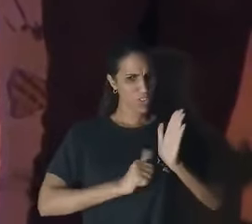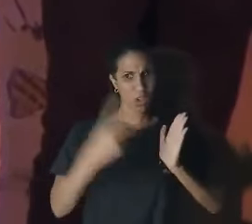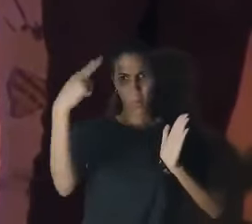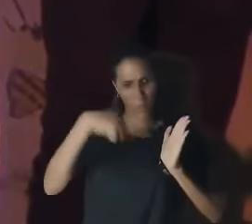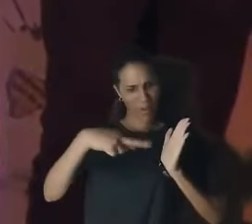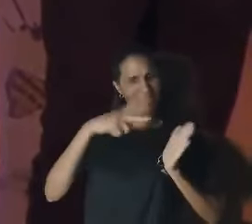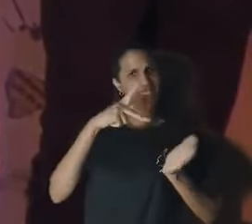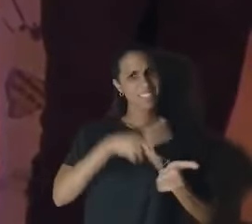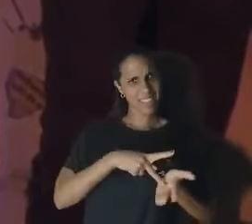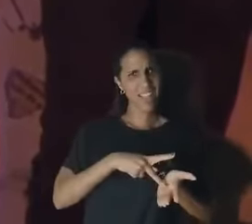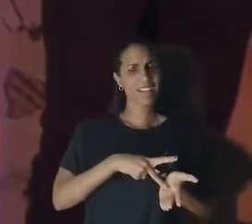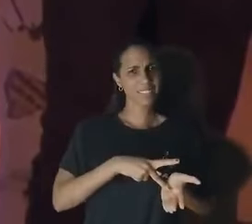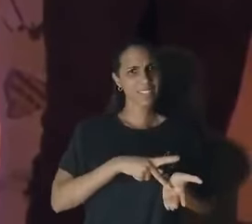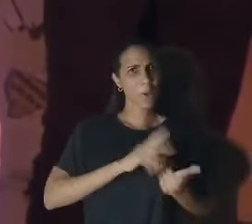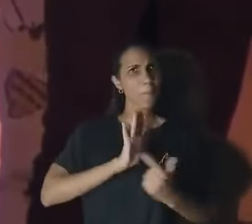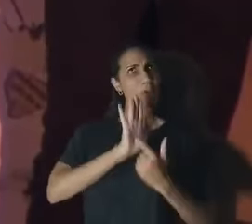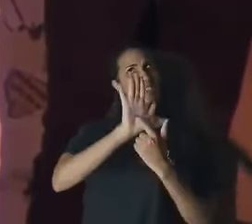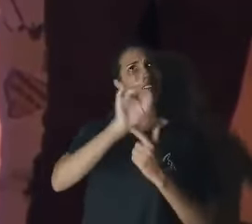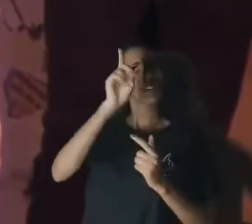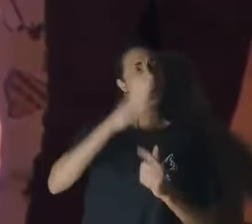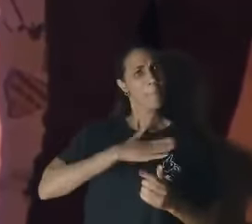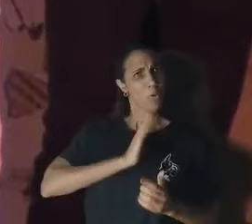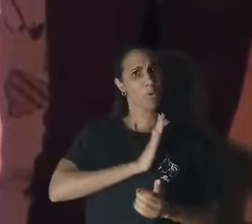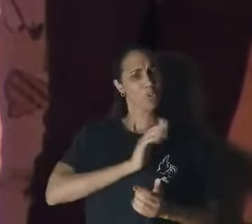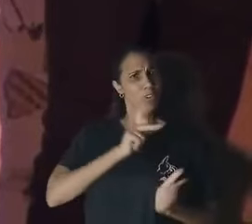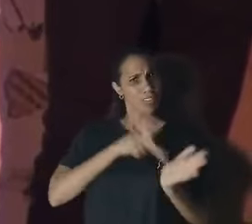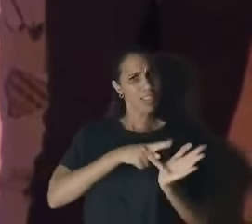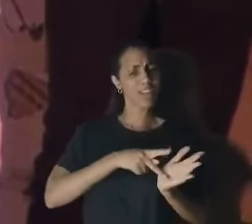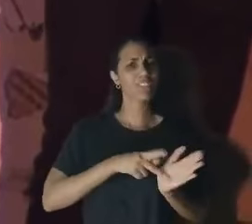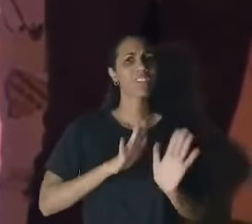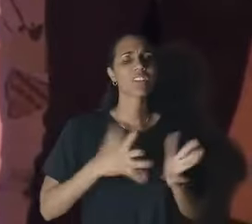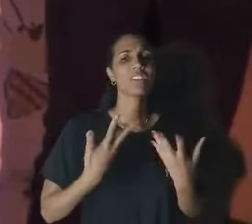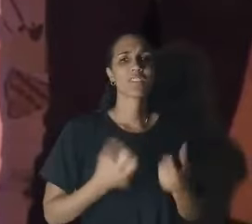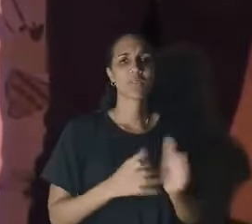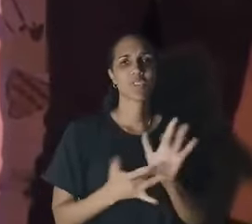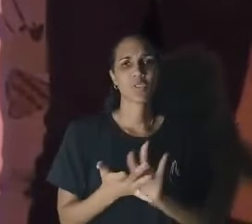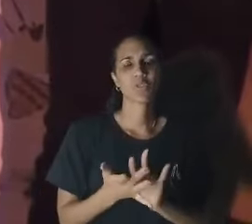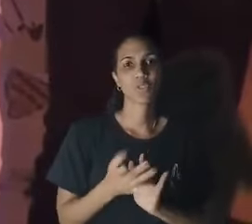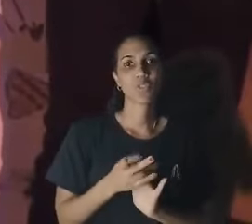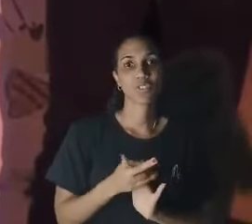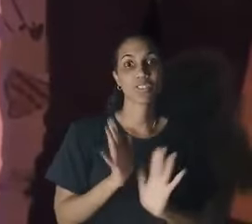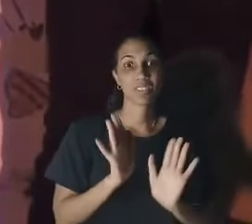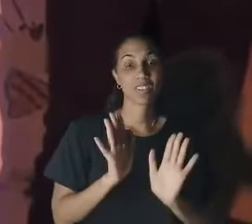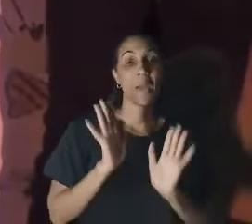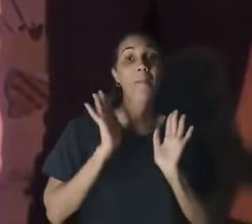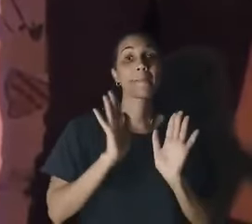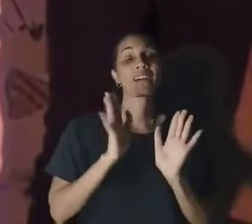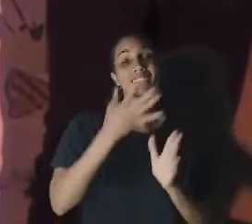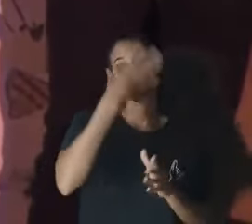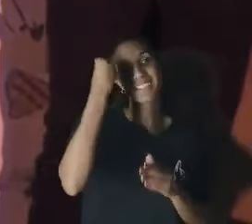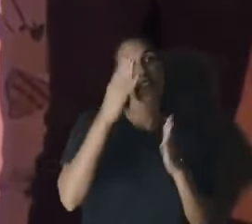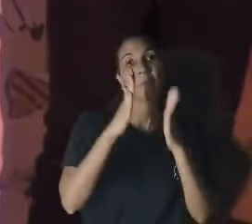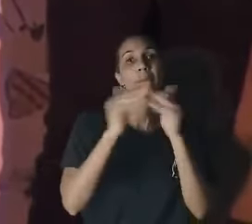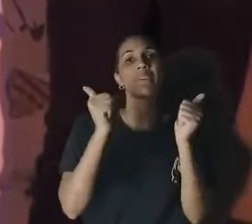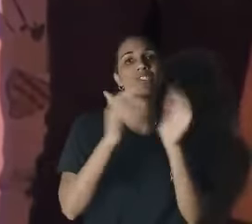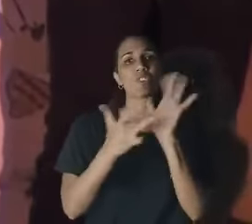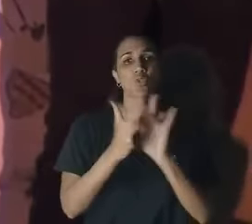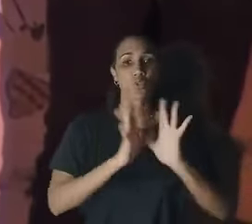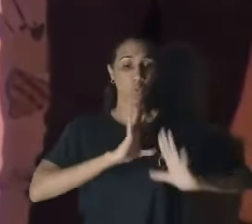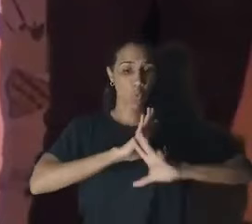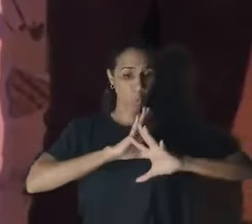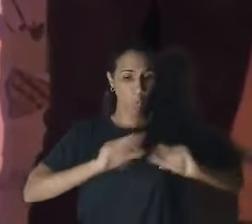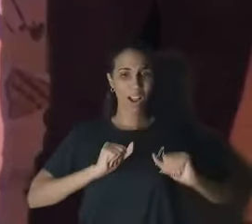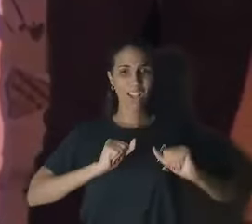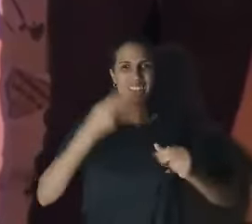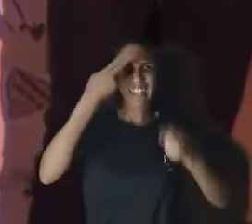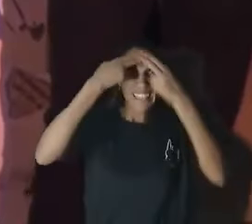Eu me converti sim, mas eu esqueci de pedir a Jesus que curasse as dores, os traumas do meu passado.